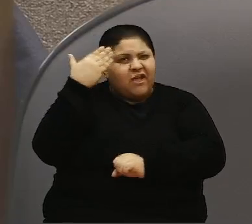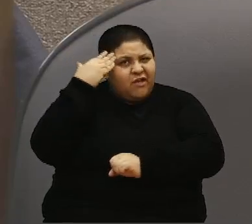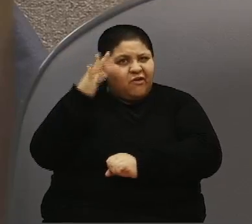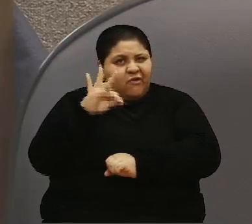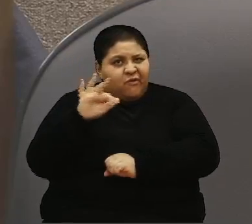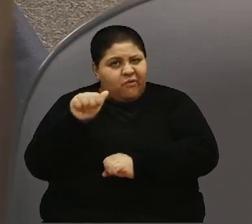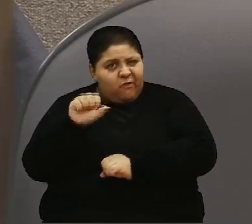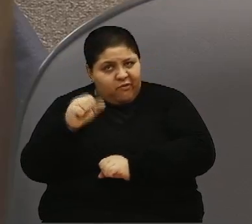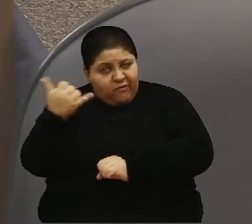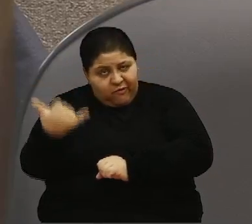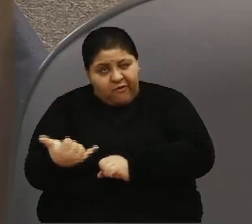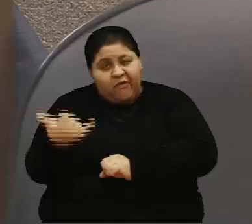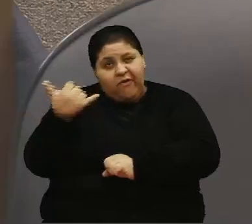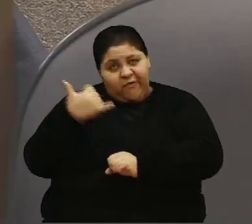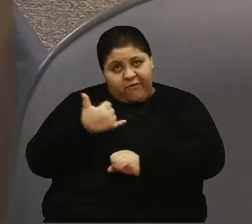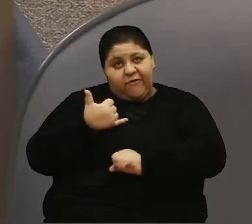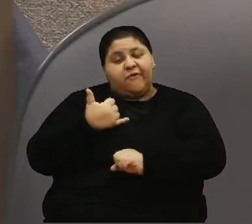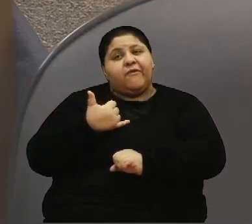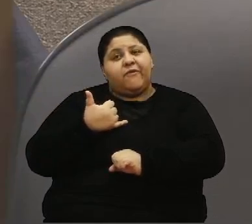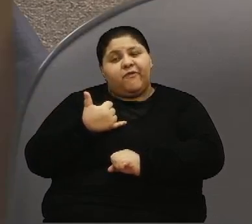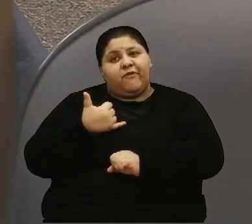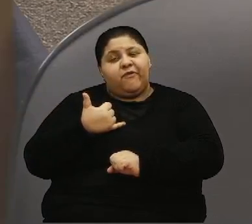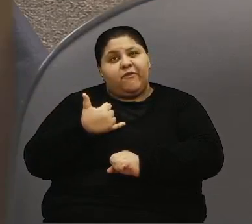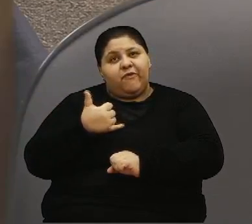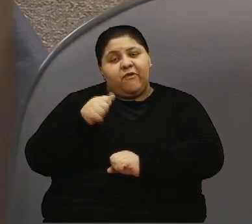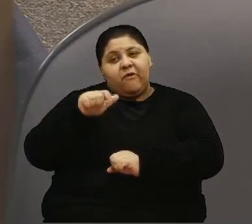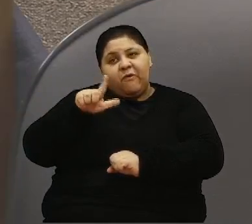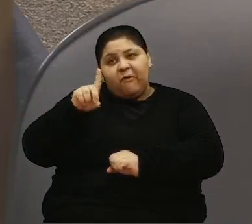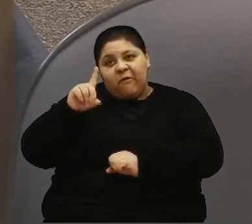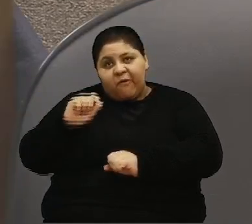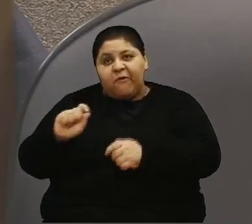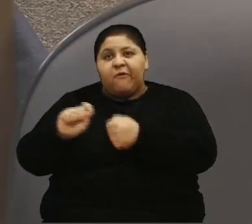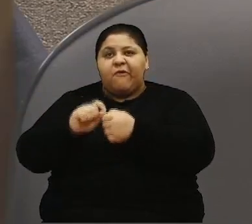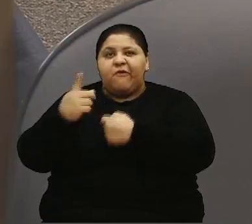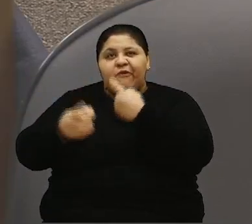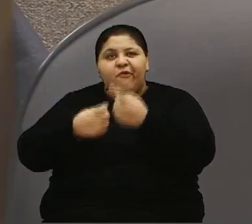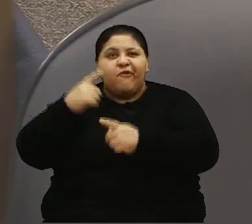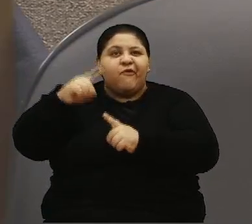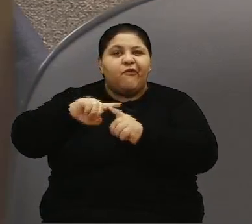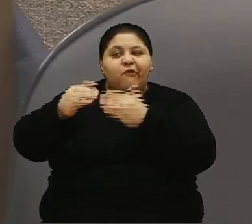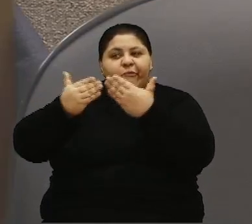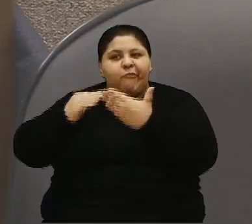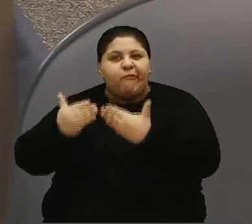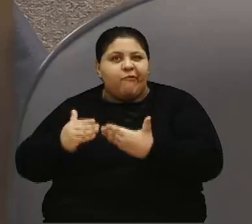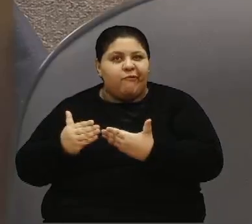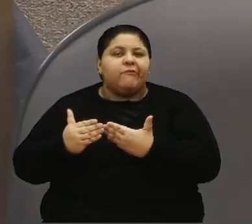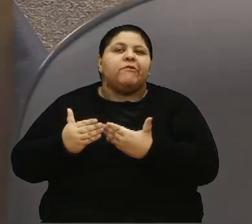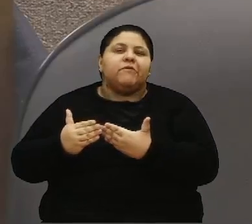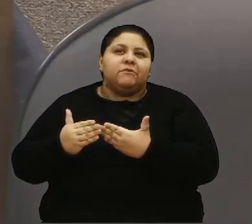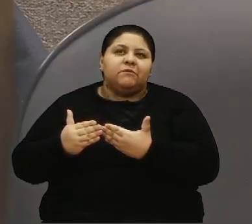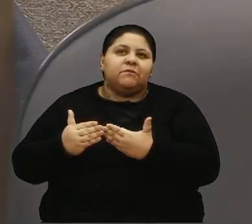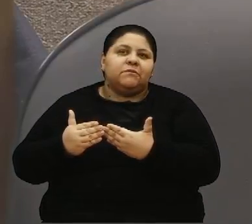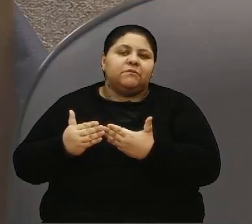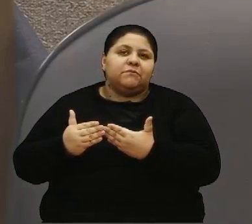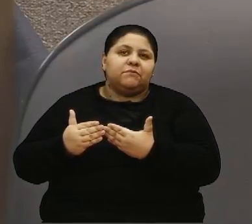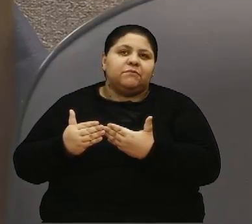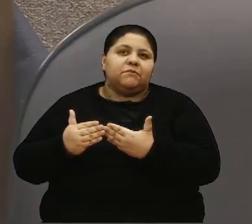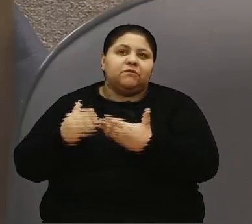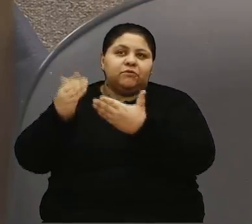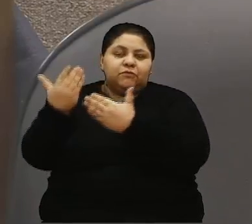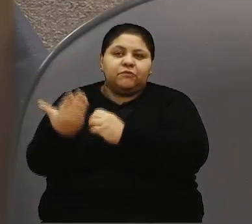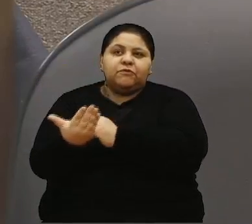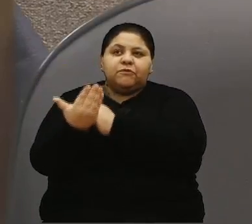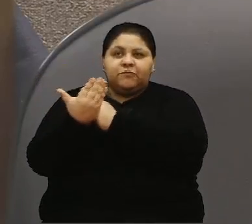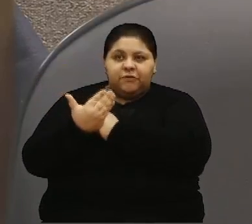me informou através da AUDA que eles estavam fazendo alguns tipos de avaliação quanto a isso, né, quanto aos